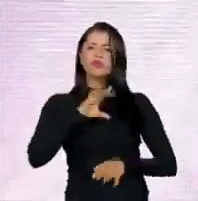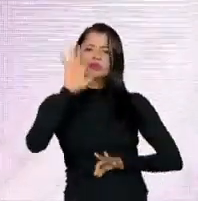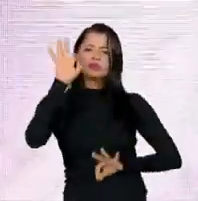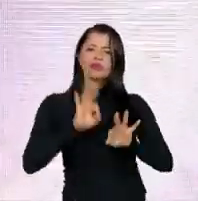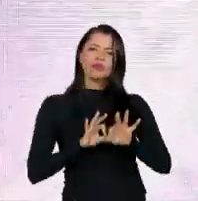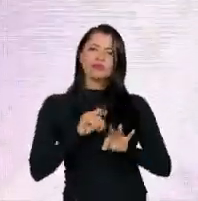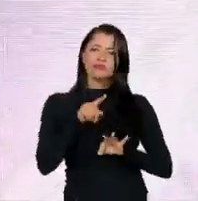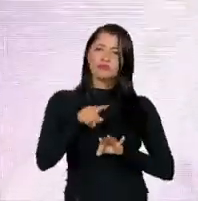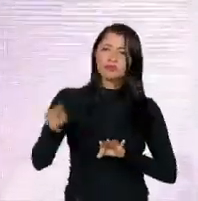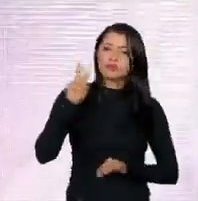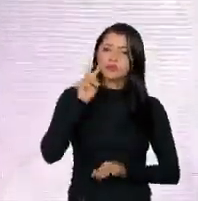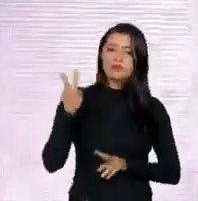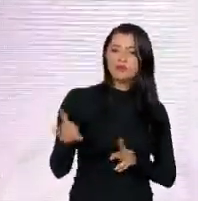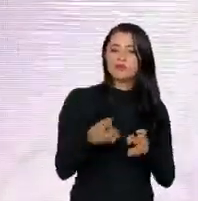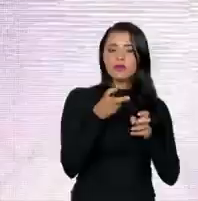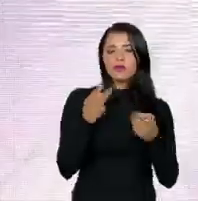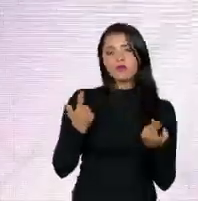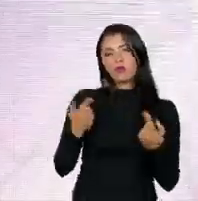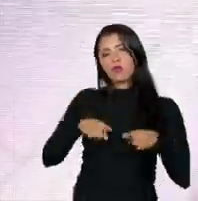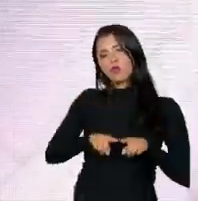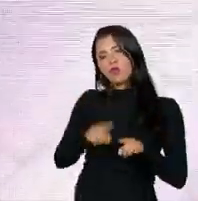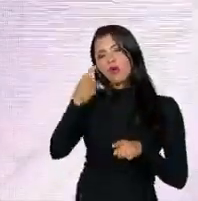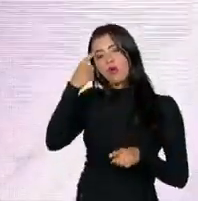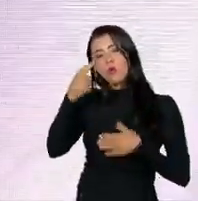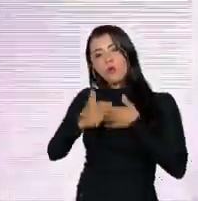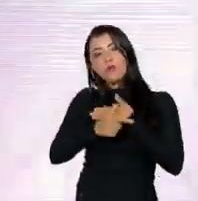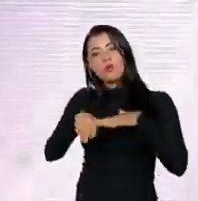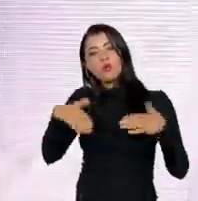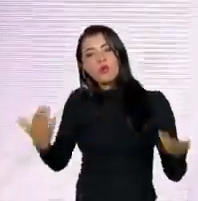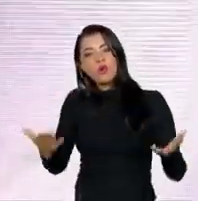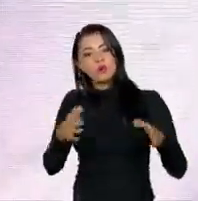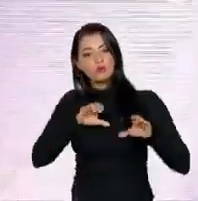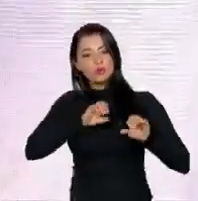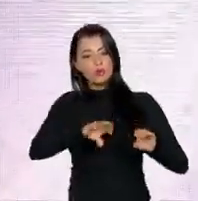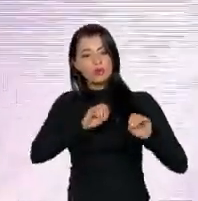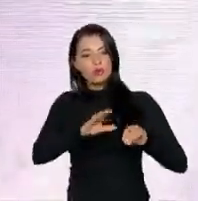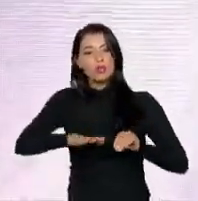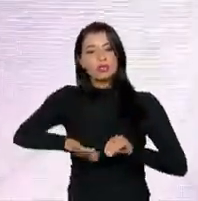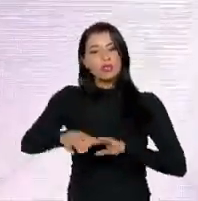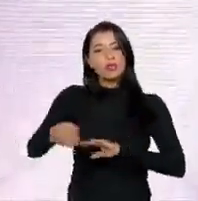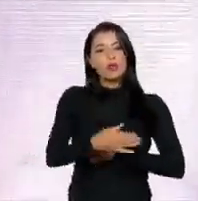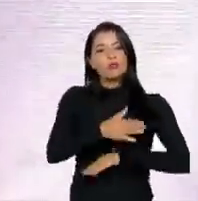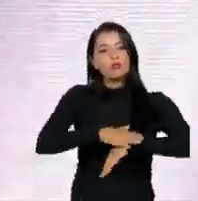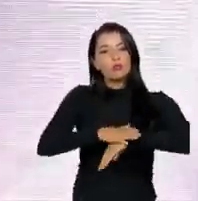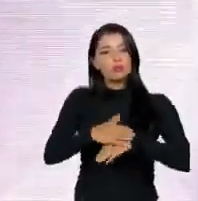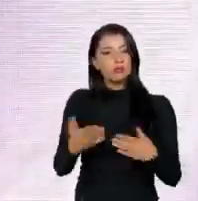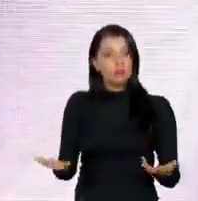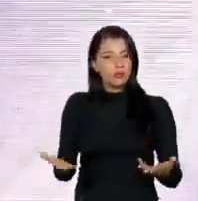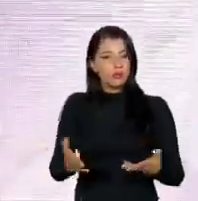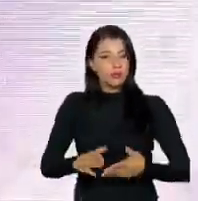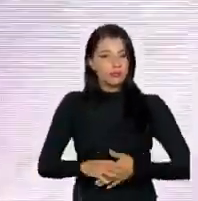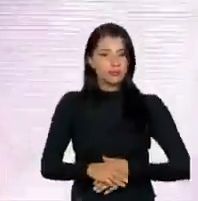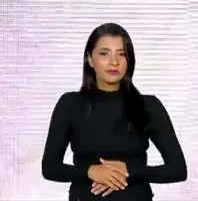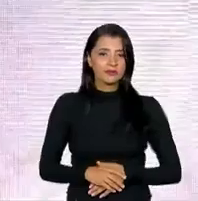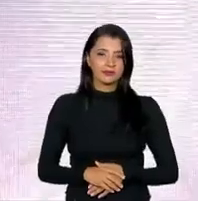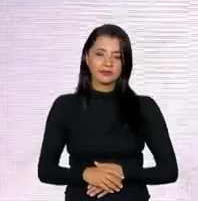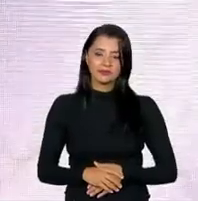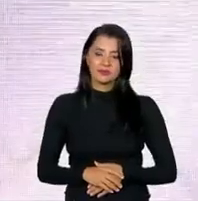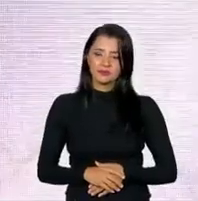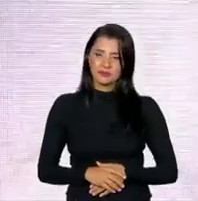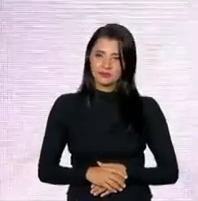vocês verem e pensarem junto com a gente qual é o papel da educação nesse novo ciclo.